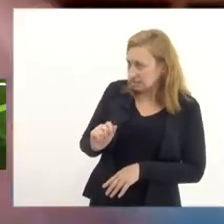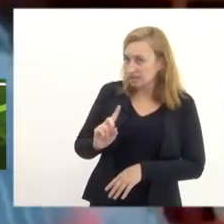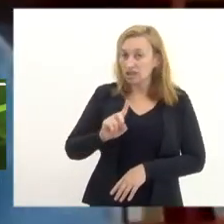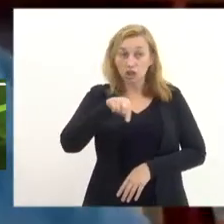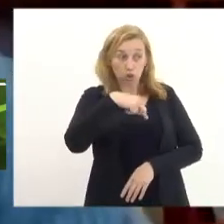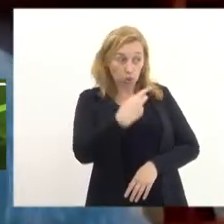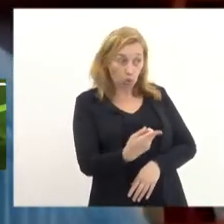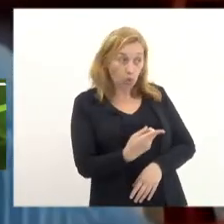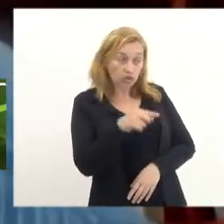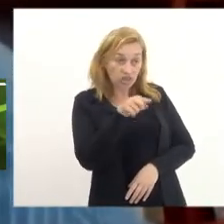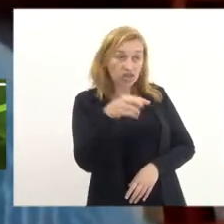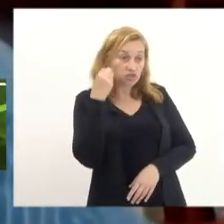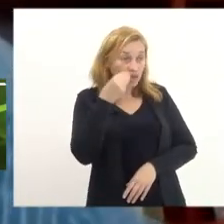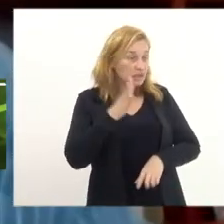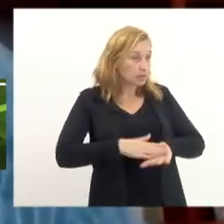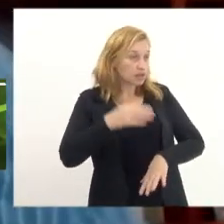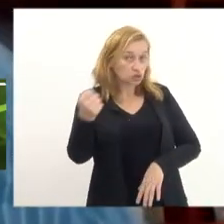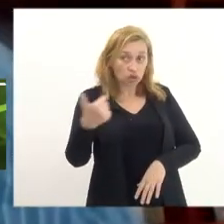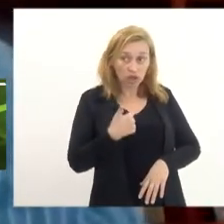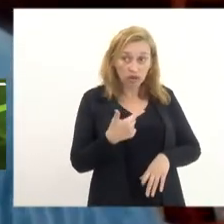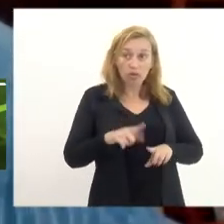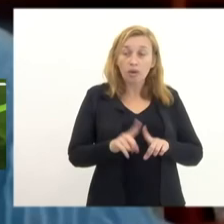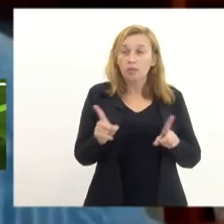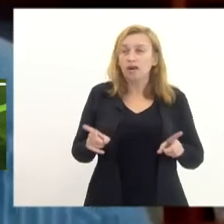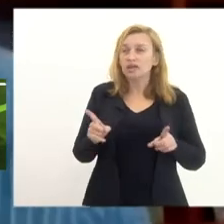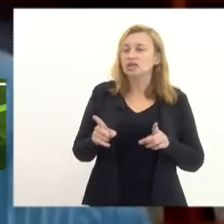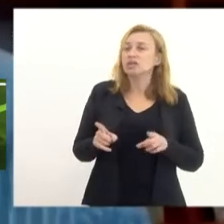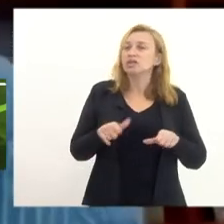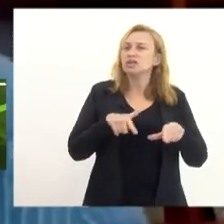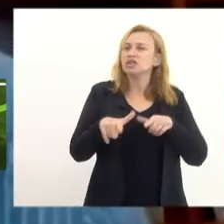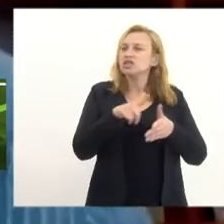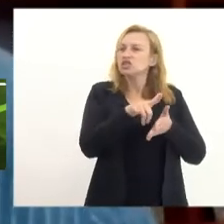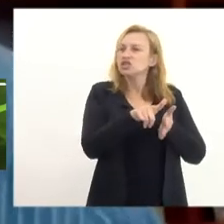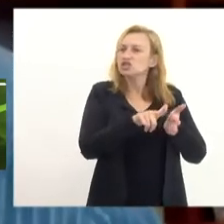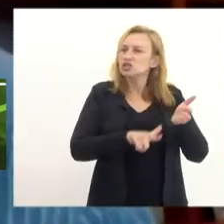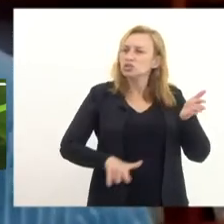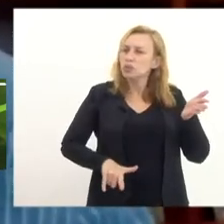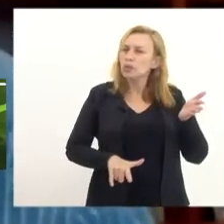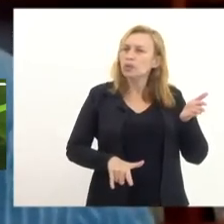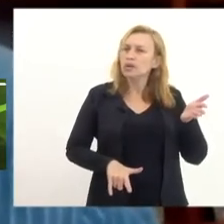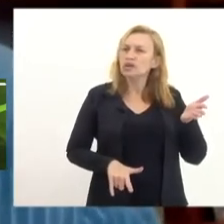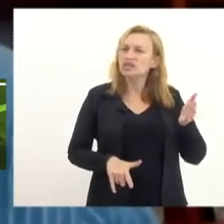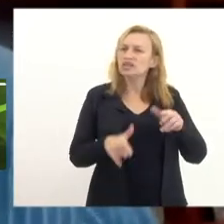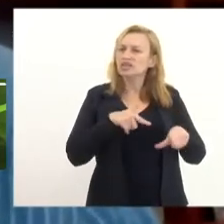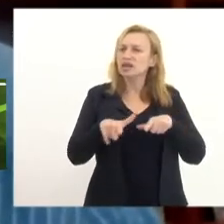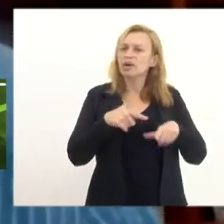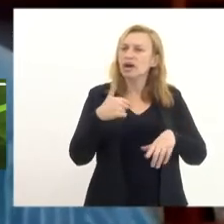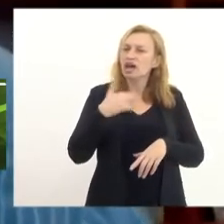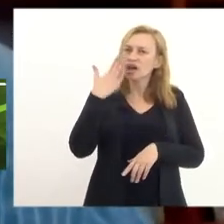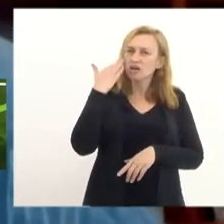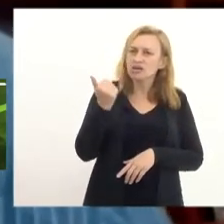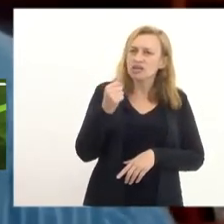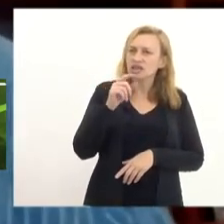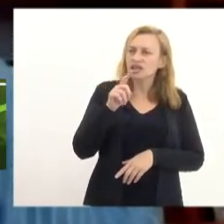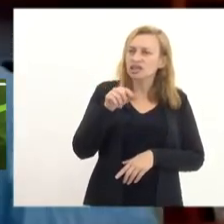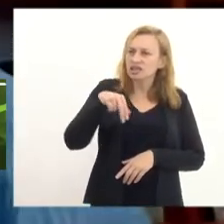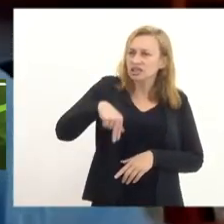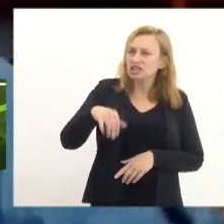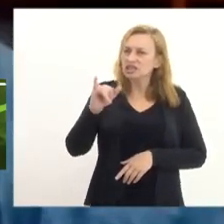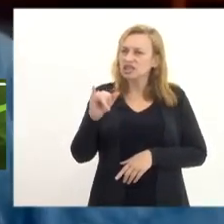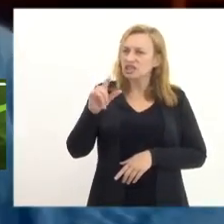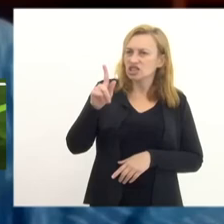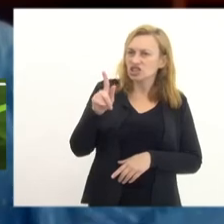outros aqui têm mais experiência que eu, mas eu sou economista e trabalho com desenvolvimento. E até onde eu sei, a Nigéria e a